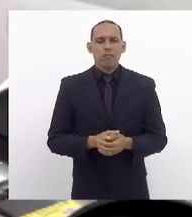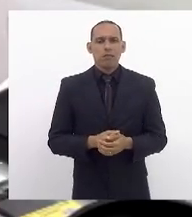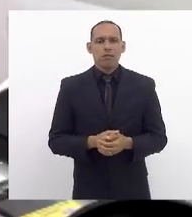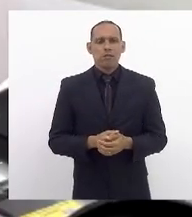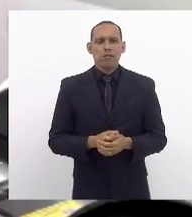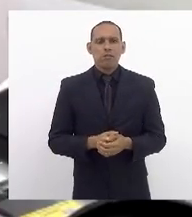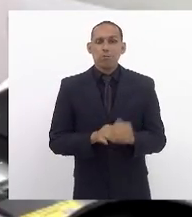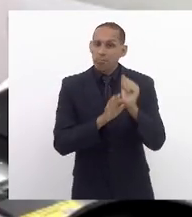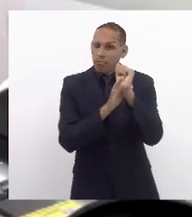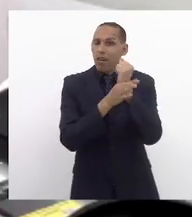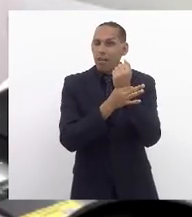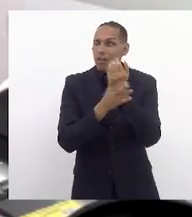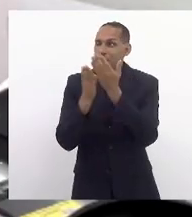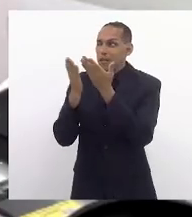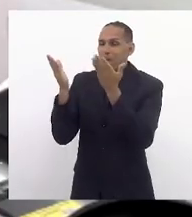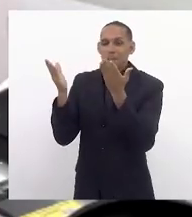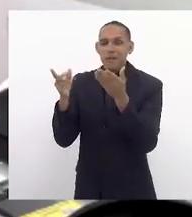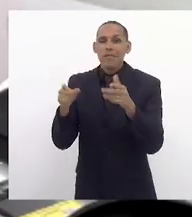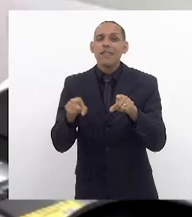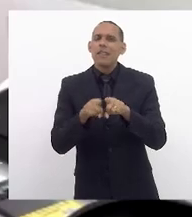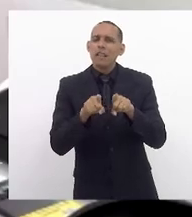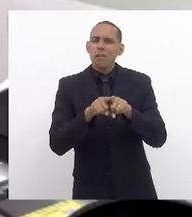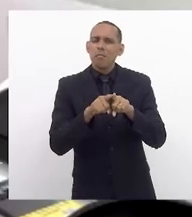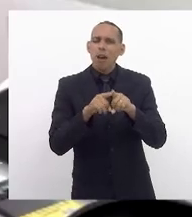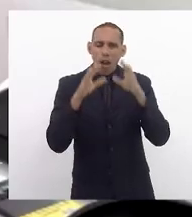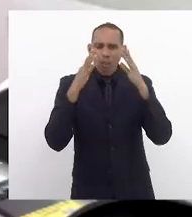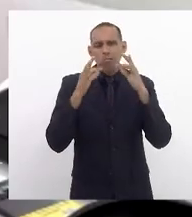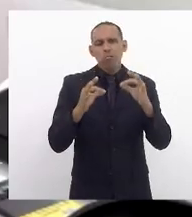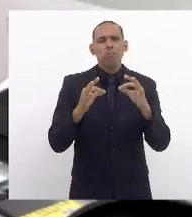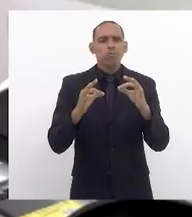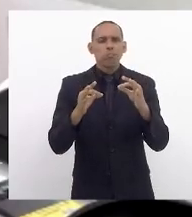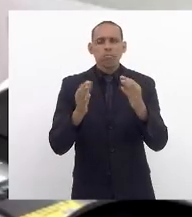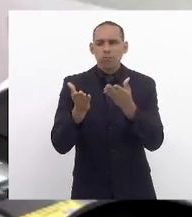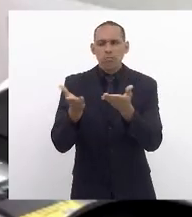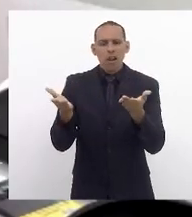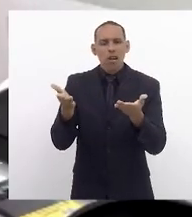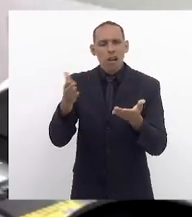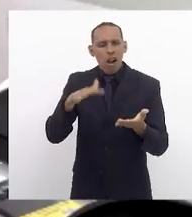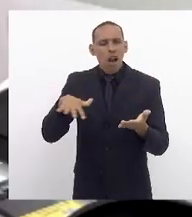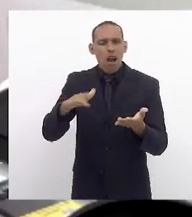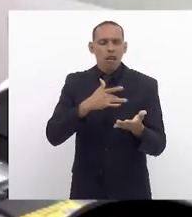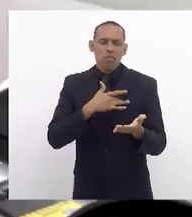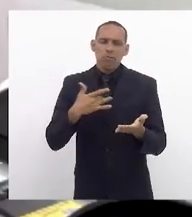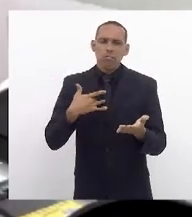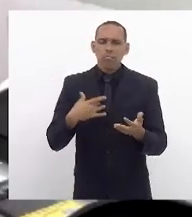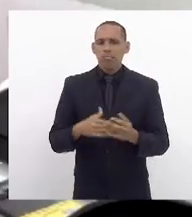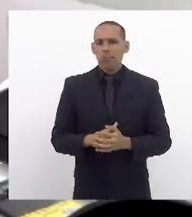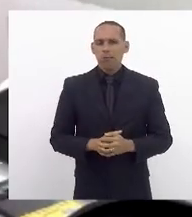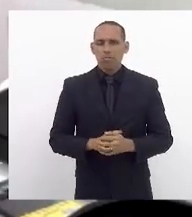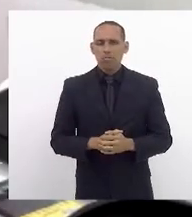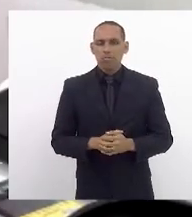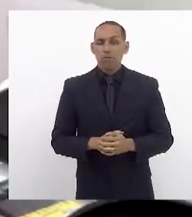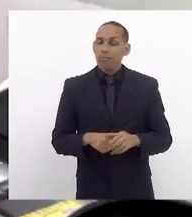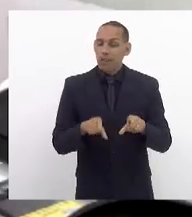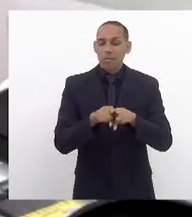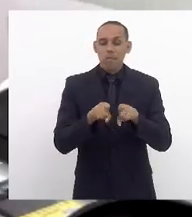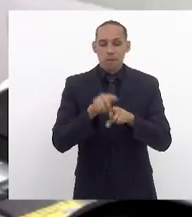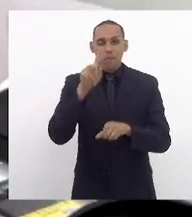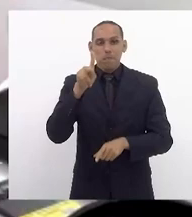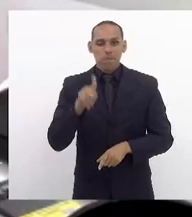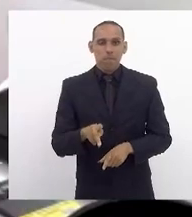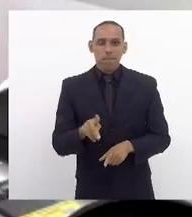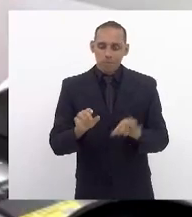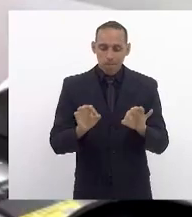da segurança, mas chamar atenção para esses trabalhadores da área da saúde. E também, presidente,